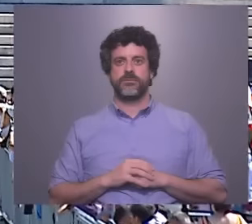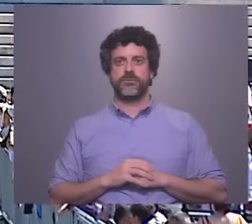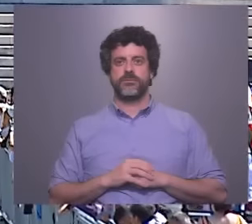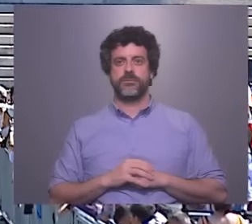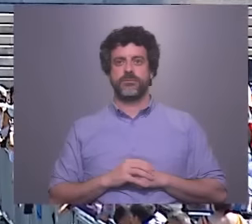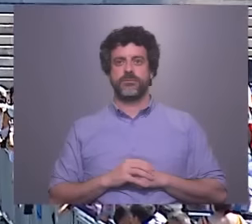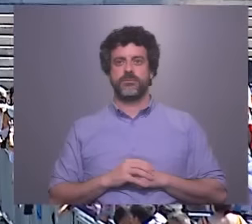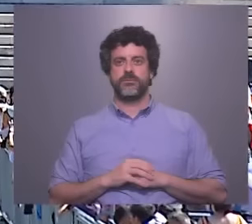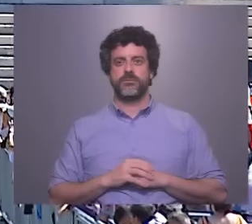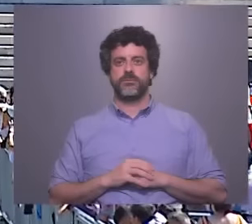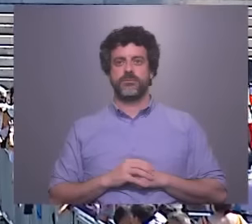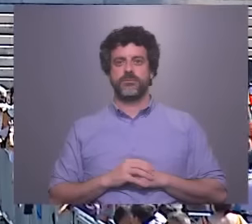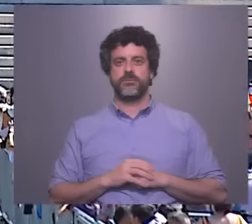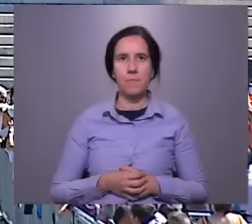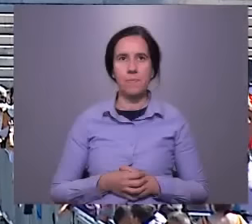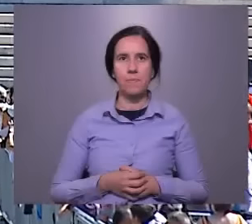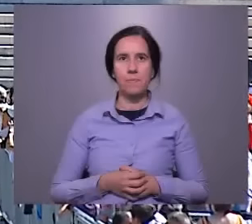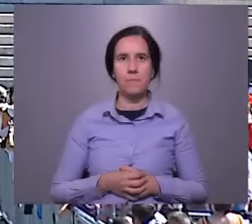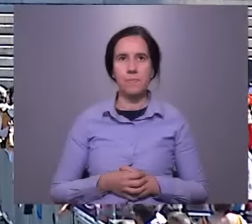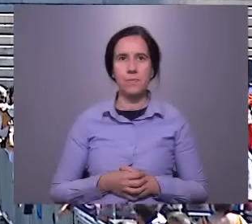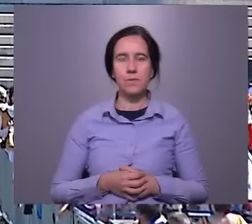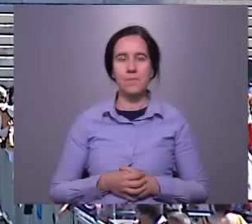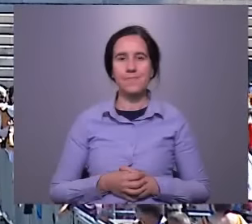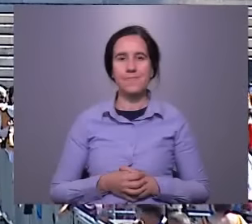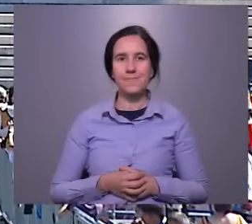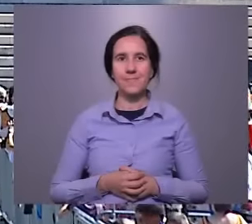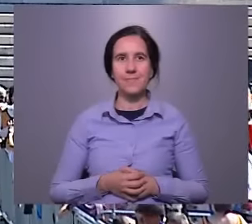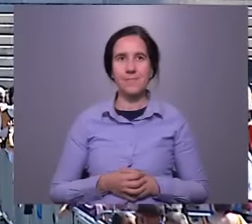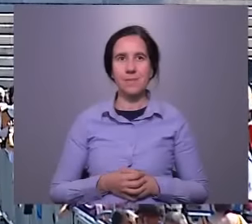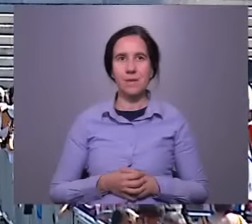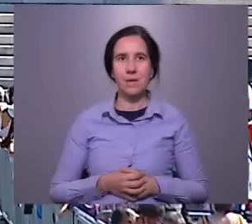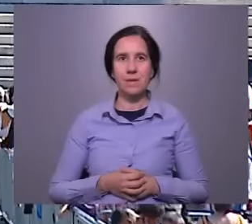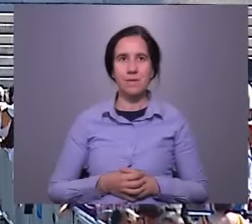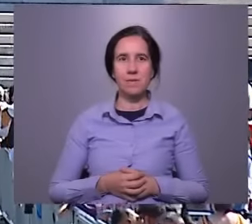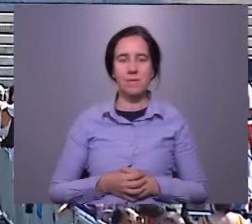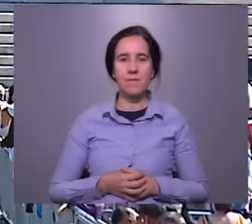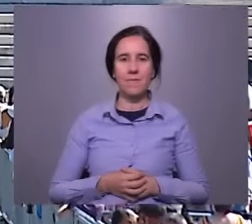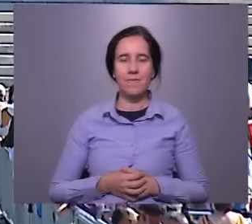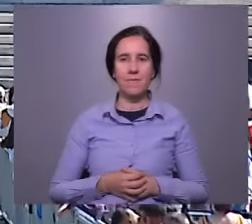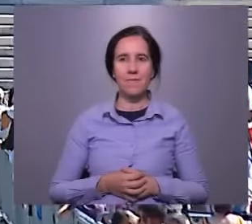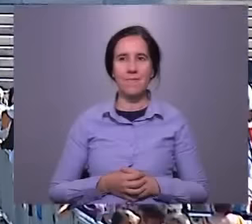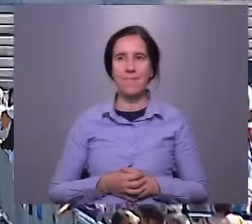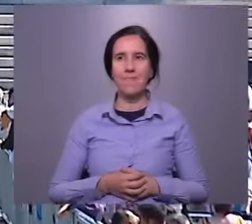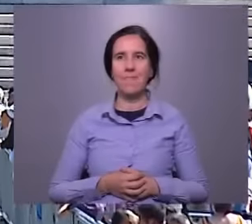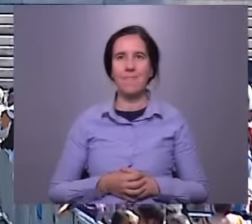salvação. Glória a vós, Senhor.